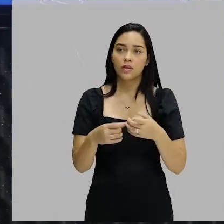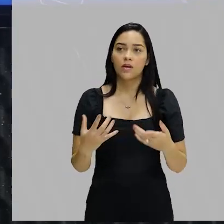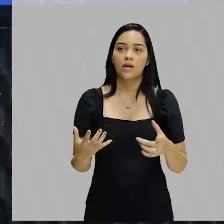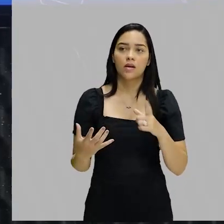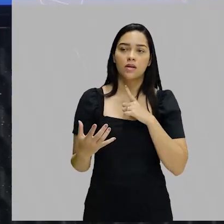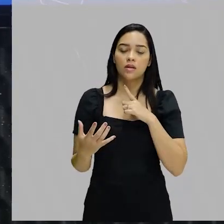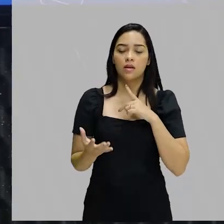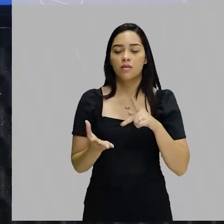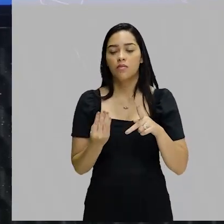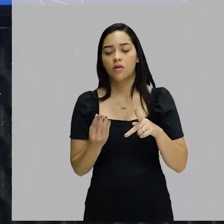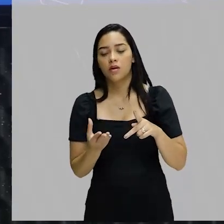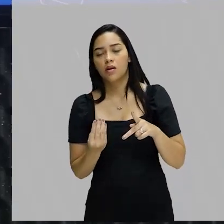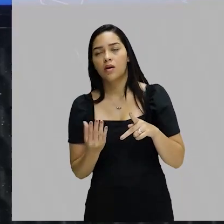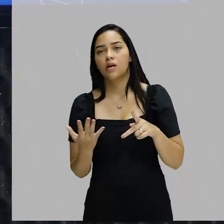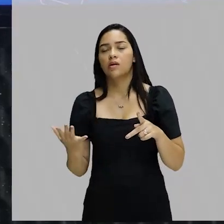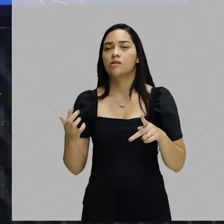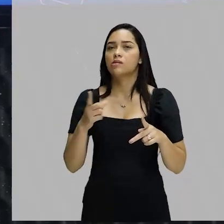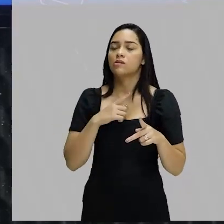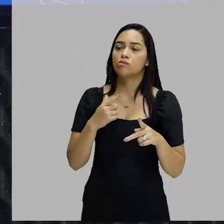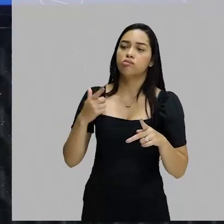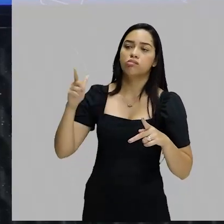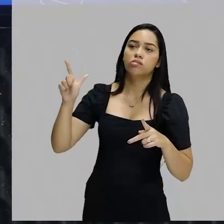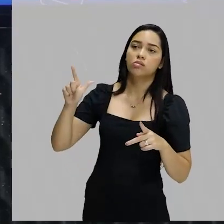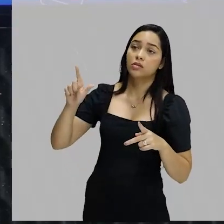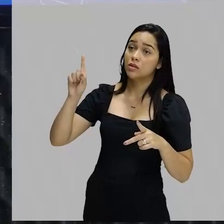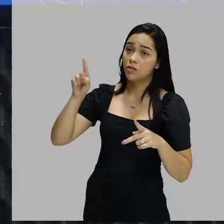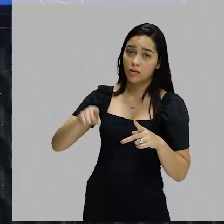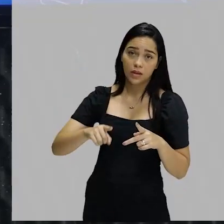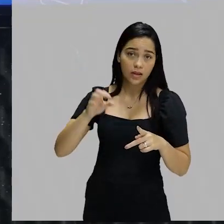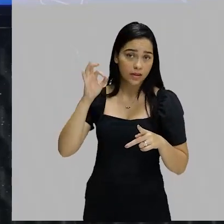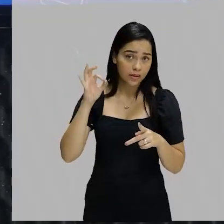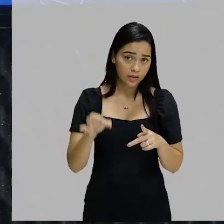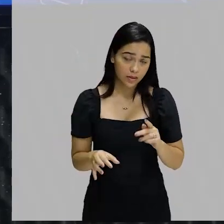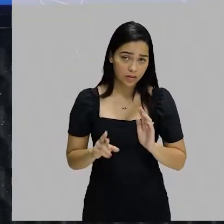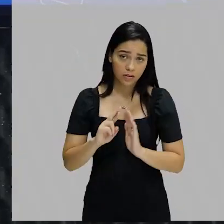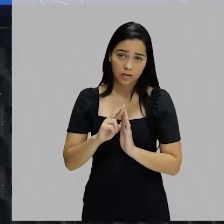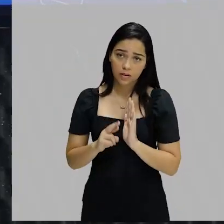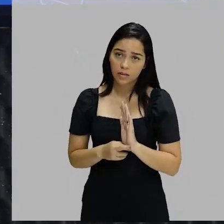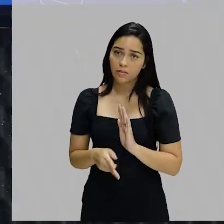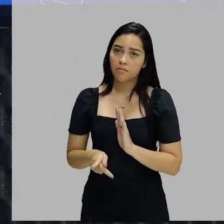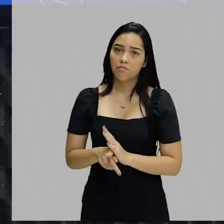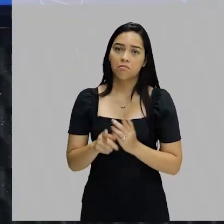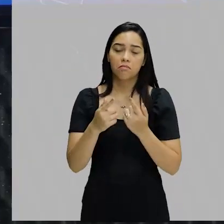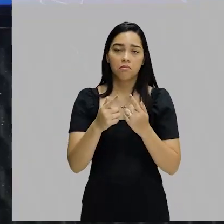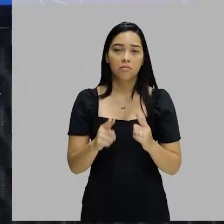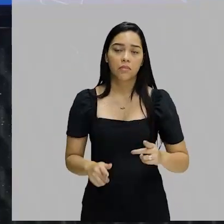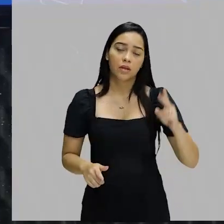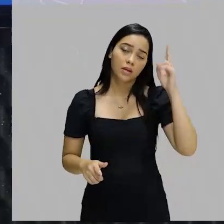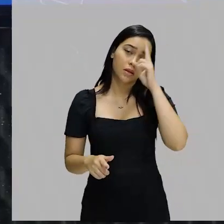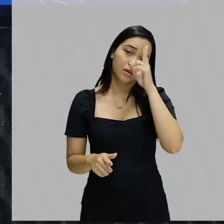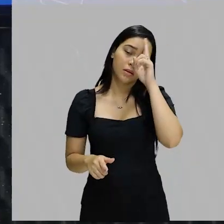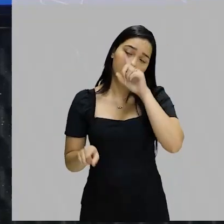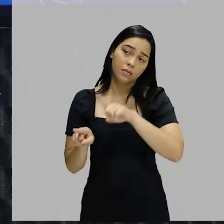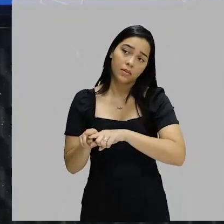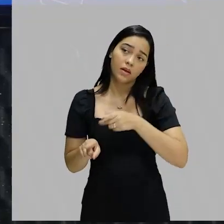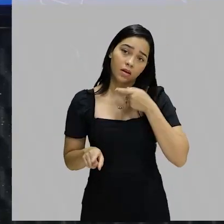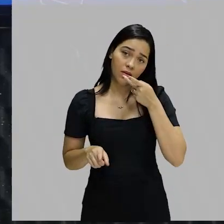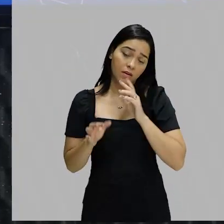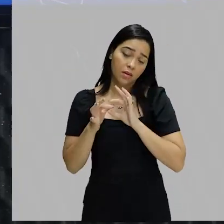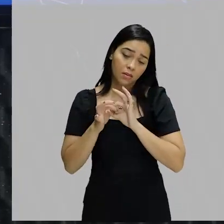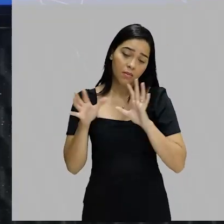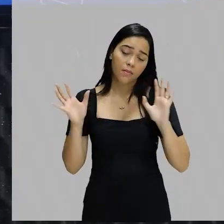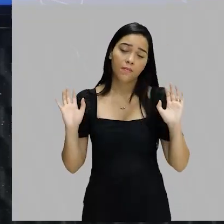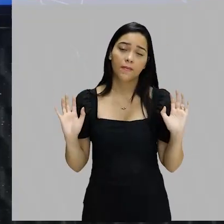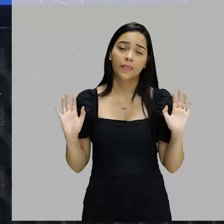o plural ou de uma outra maneira que não é a maneira convencional gramaticalmente. Lembrando que na fala isso é